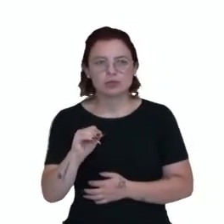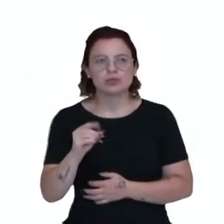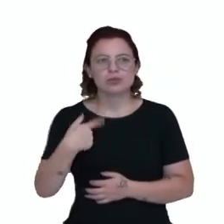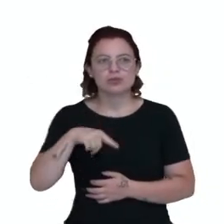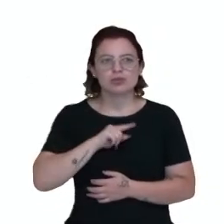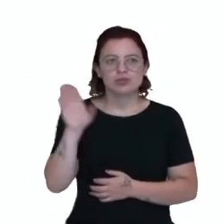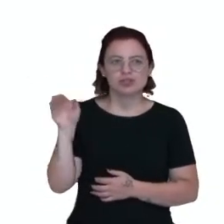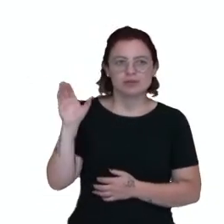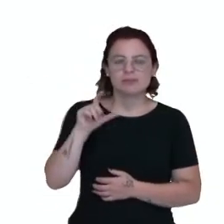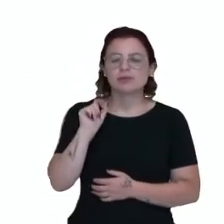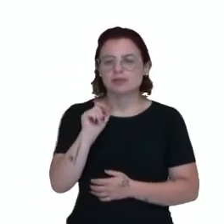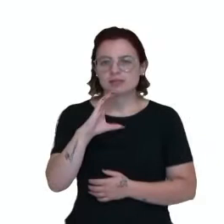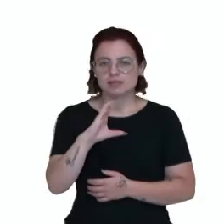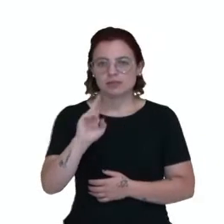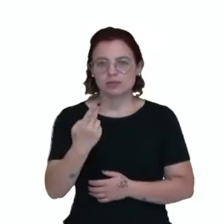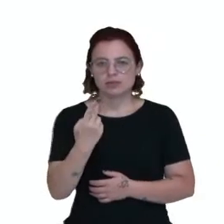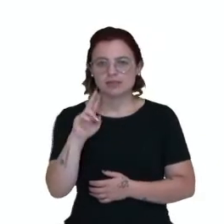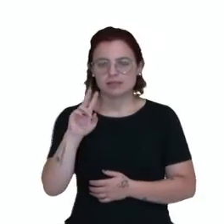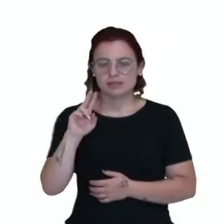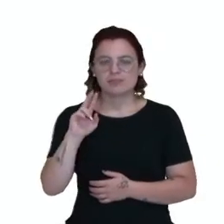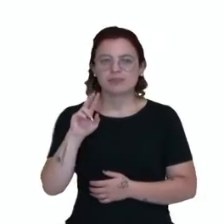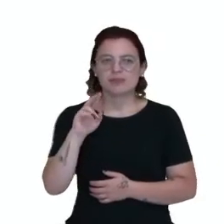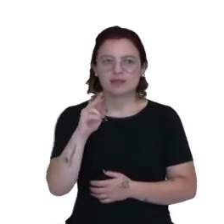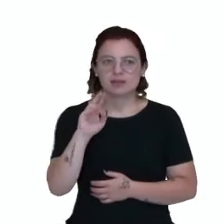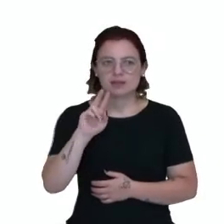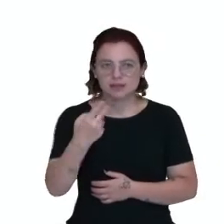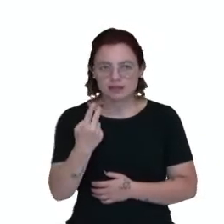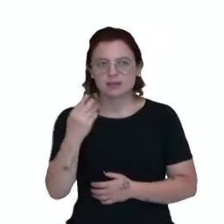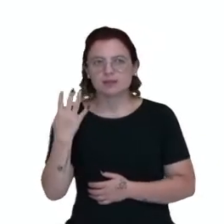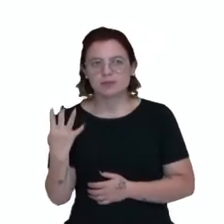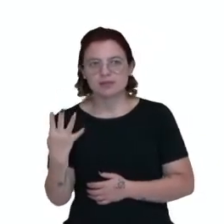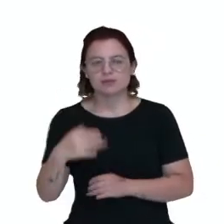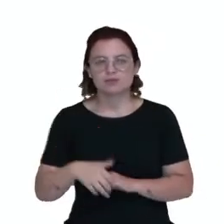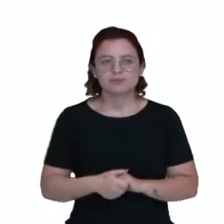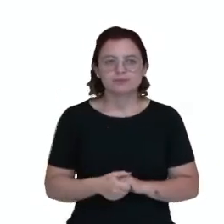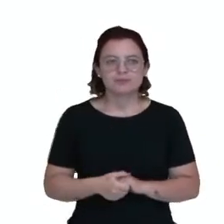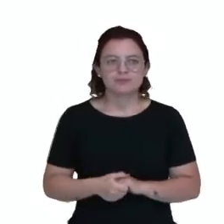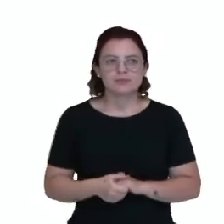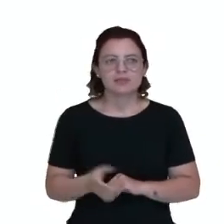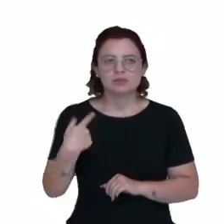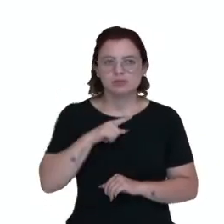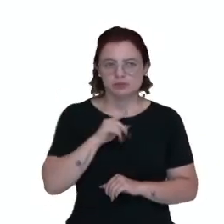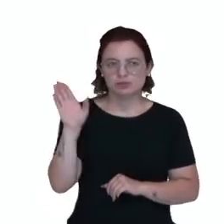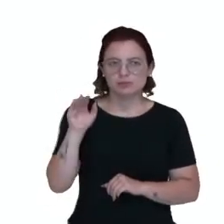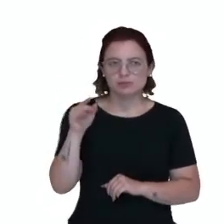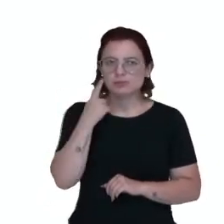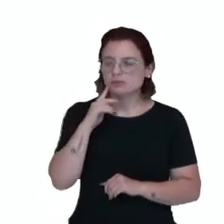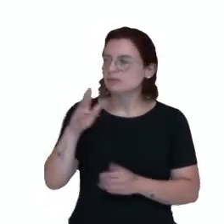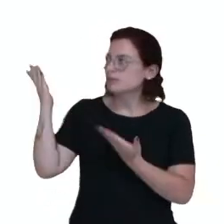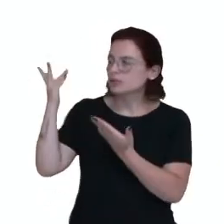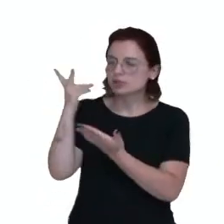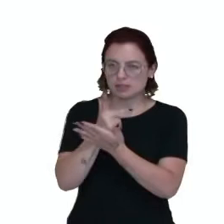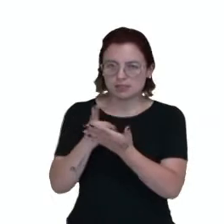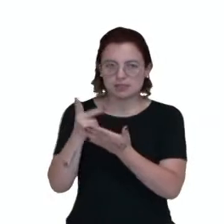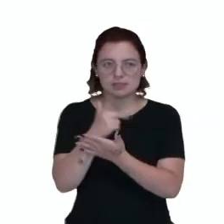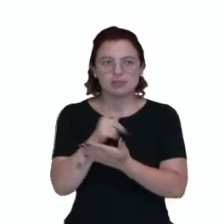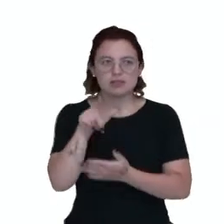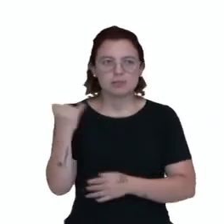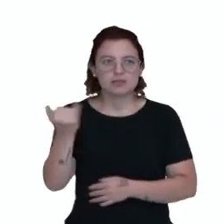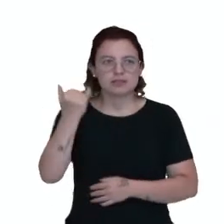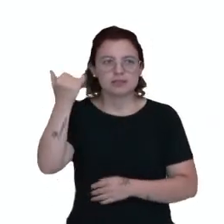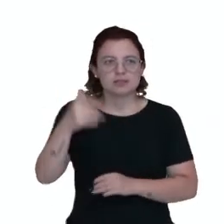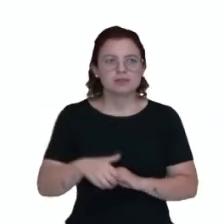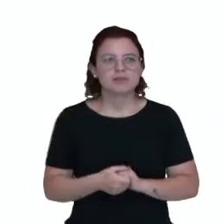C2H4, aqui essa fórmula, em fórmula de bolas, do etileno, essa substância orgânica bastante importante,